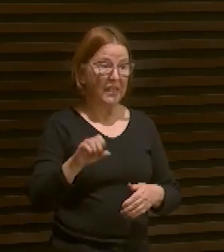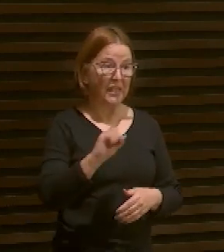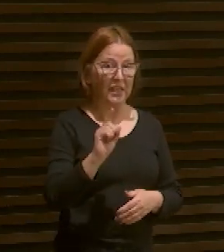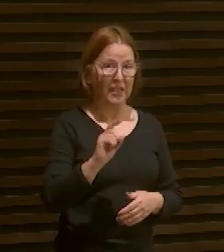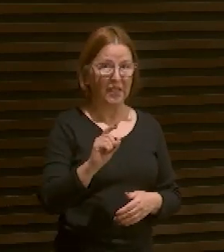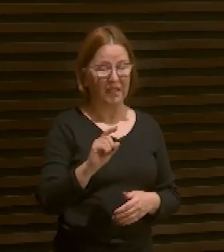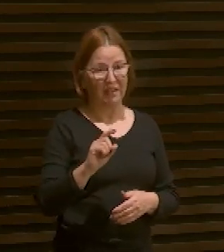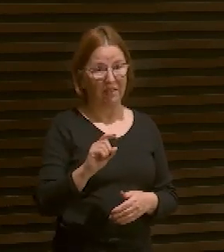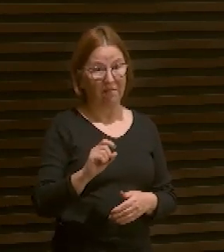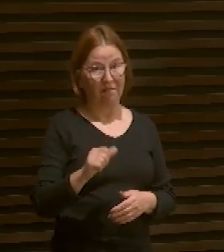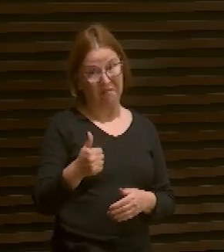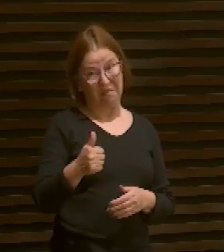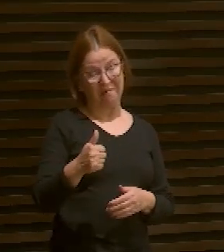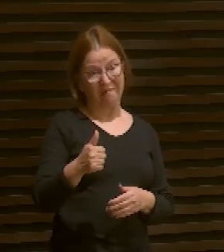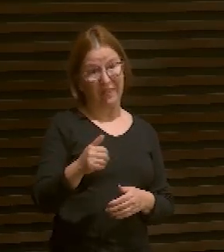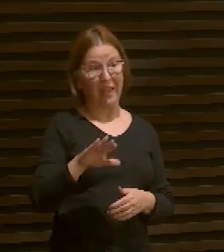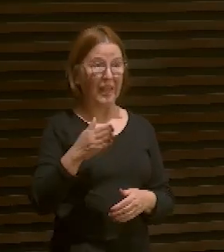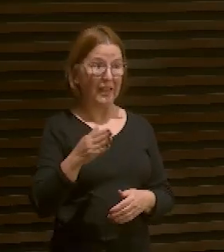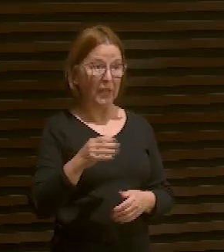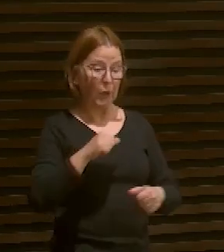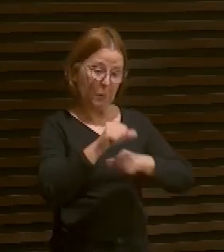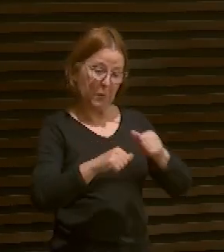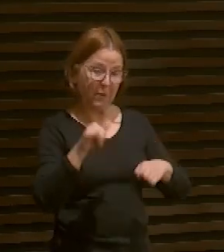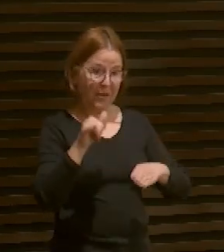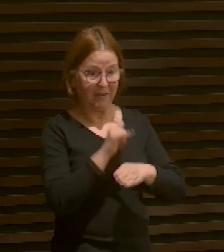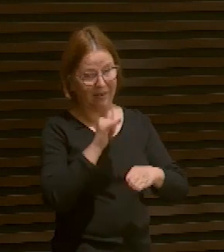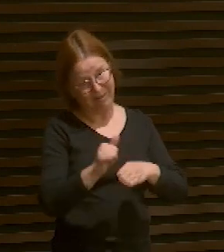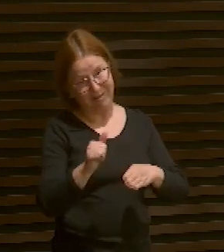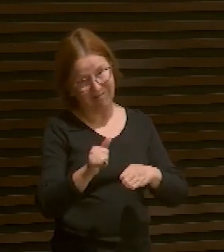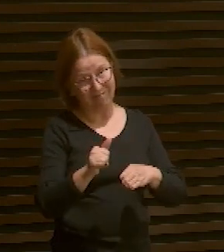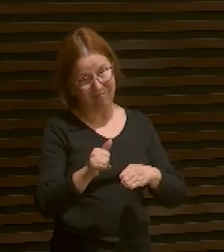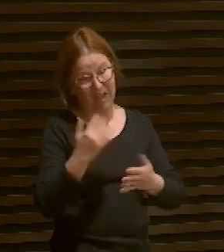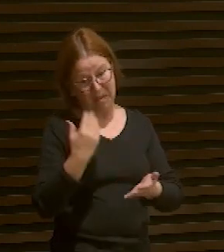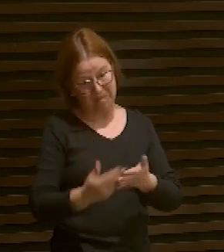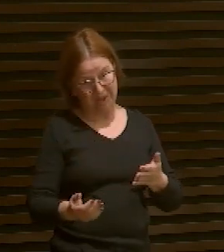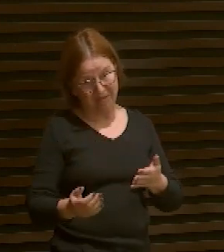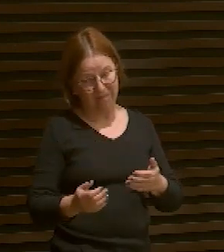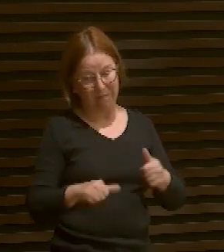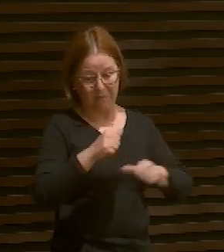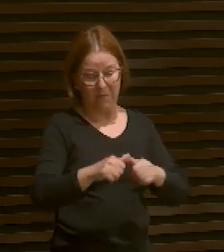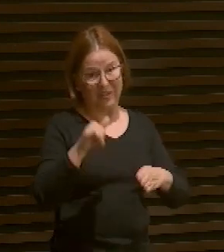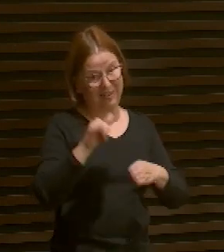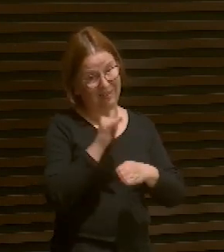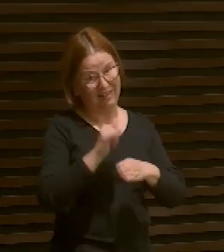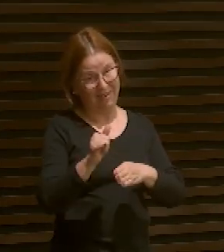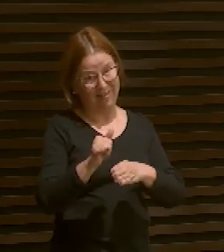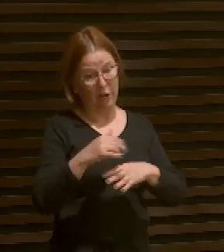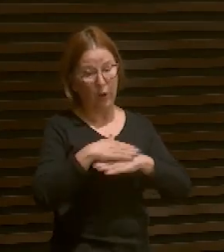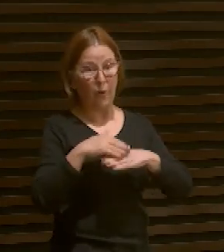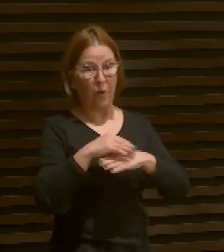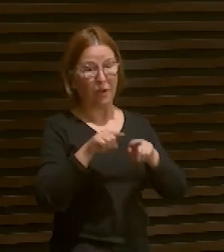mudamos de estratégia. Aí não funciona de novo, a gente muda de estratégia. Aí eu converso com o irmão, eu mudo de